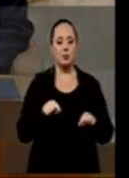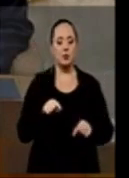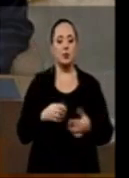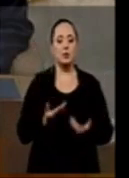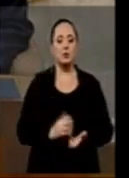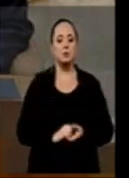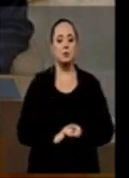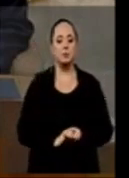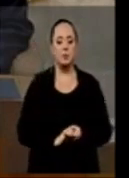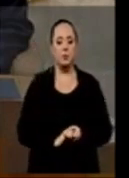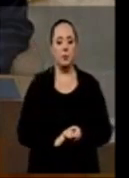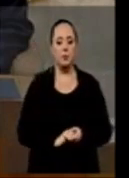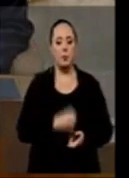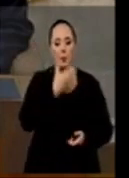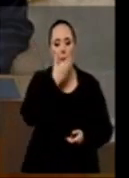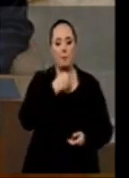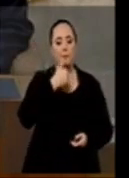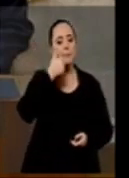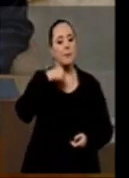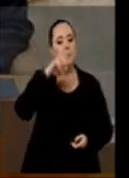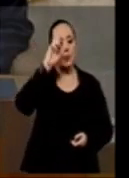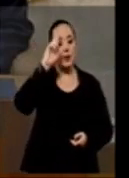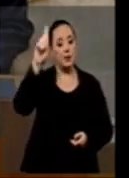senhoras e senhores